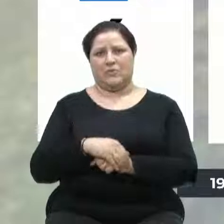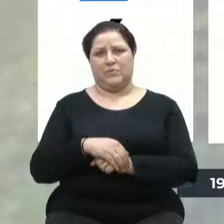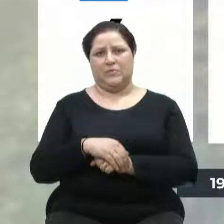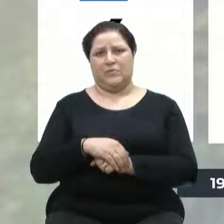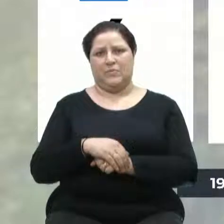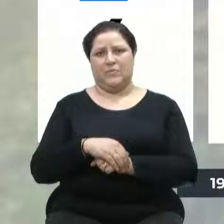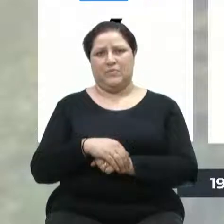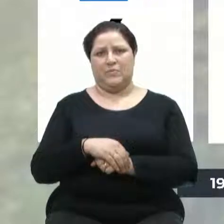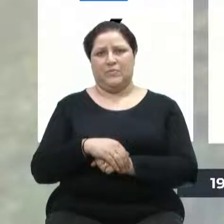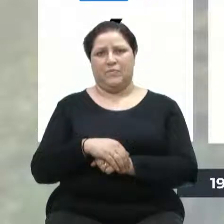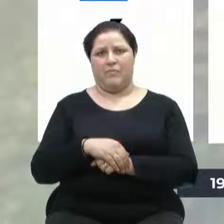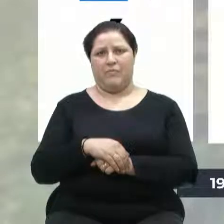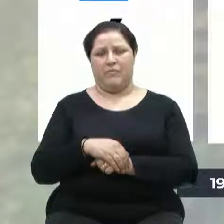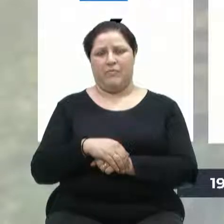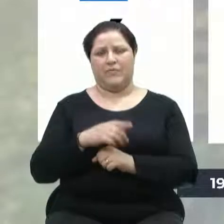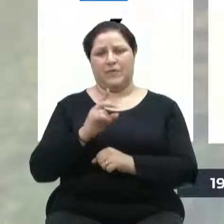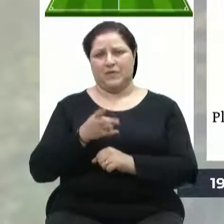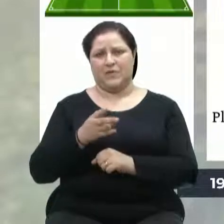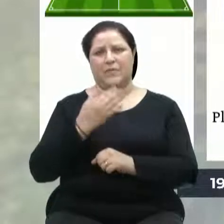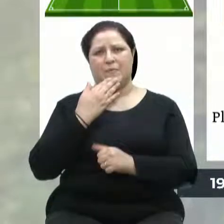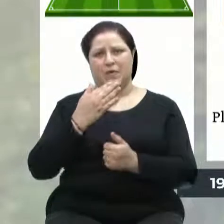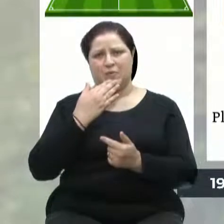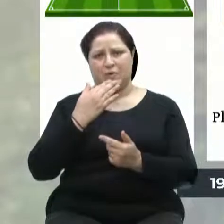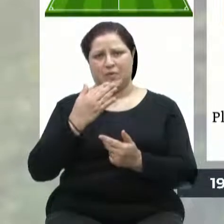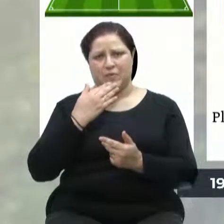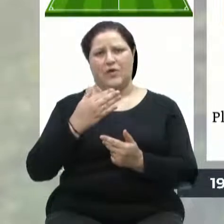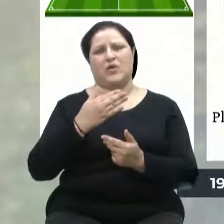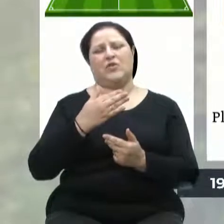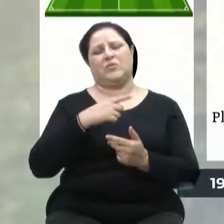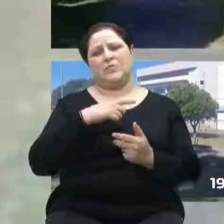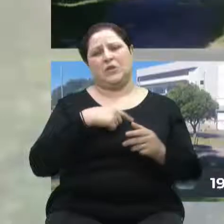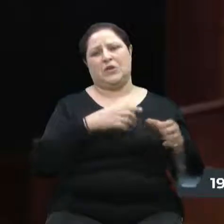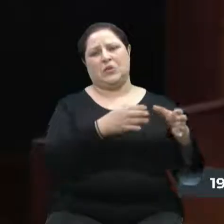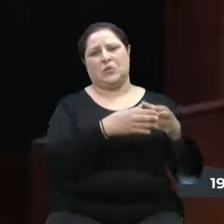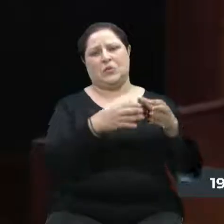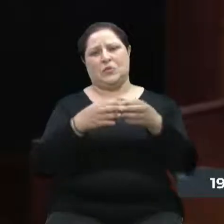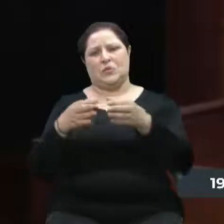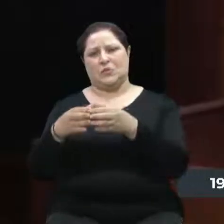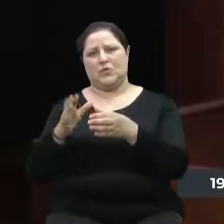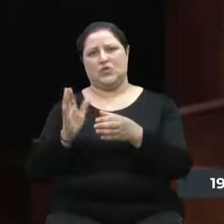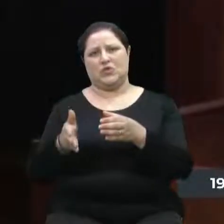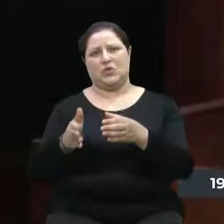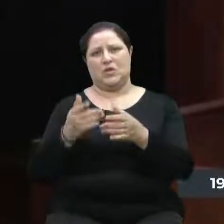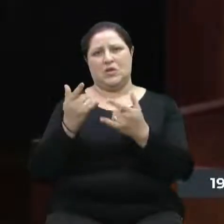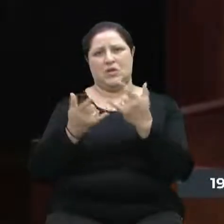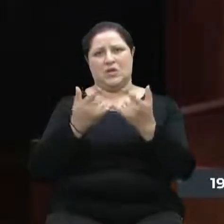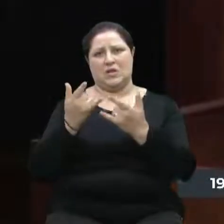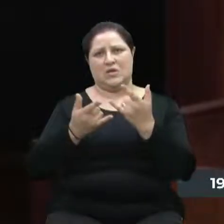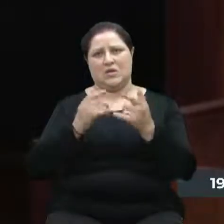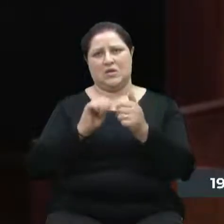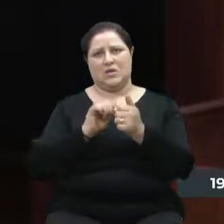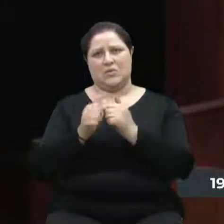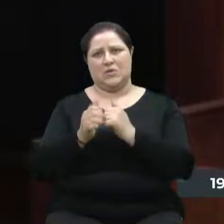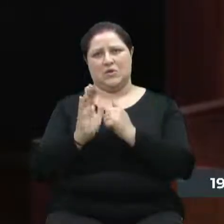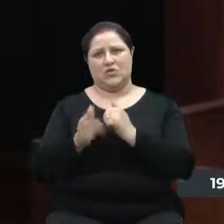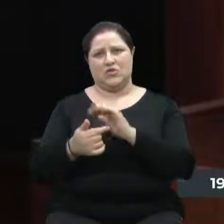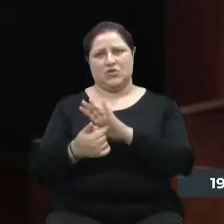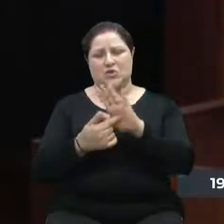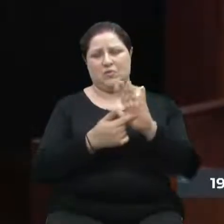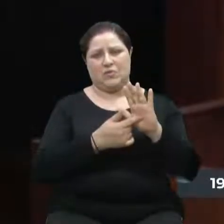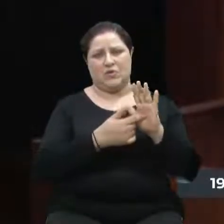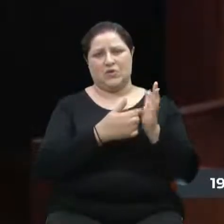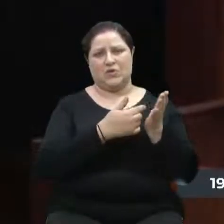um segmento. Inclusive, do esporte e lazer, nós apresentamos dossiês para os prefeitos, né,